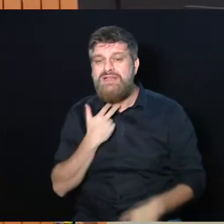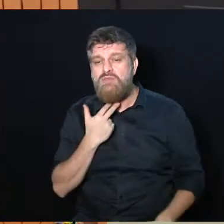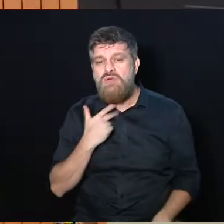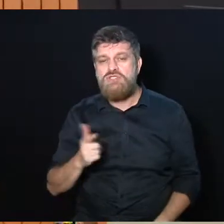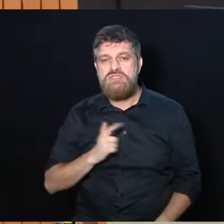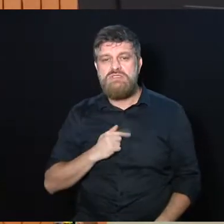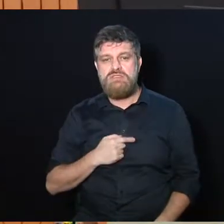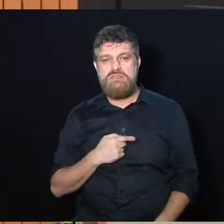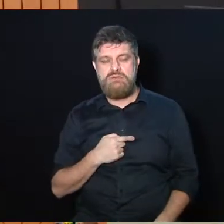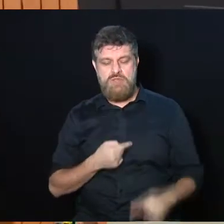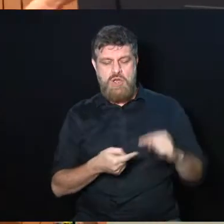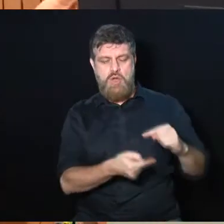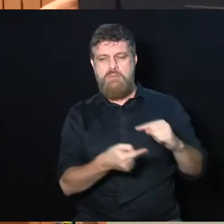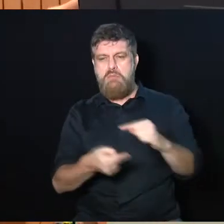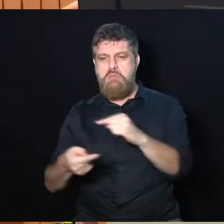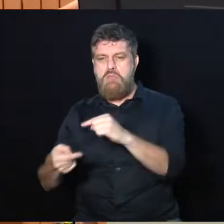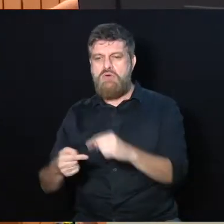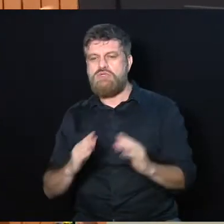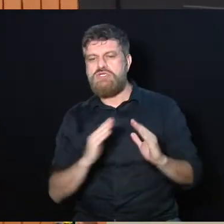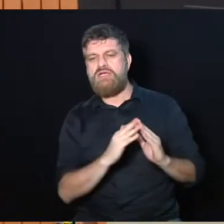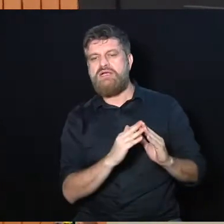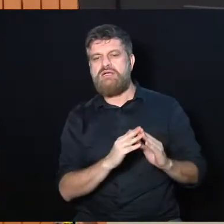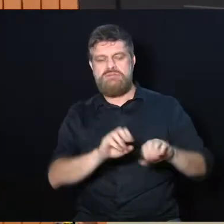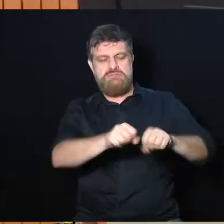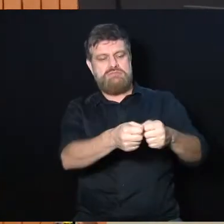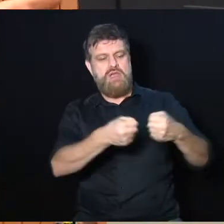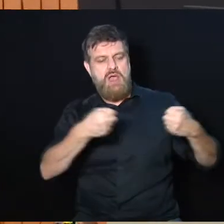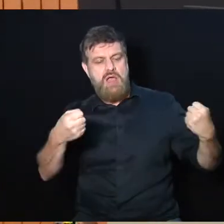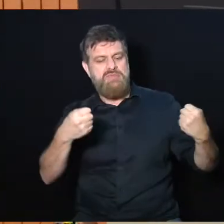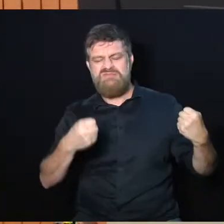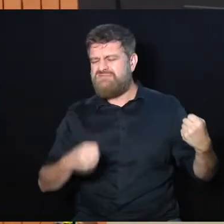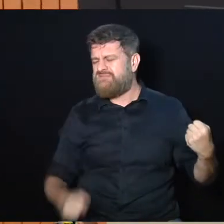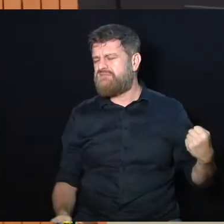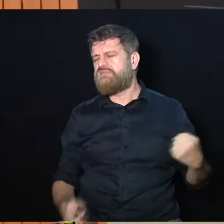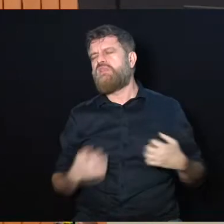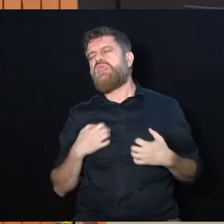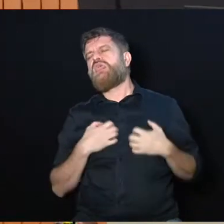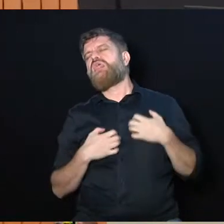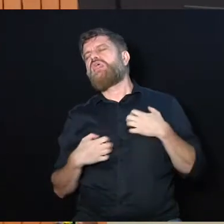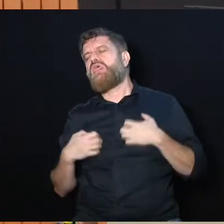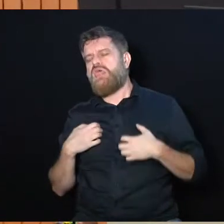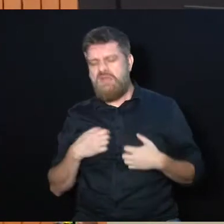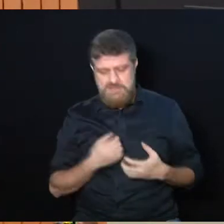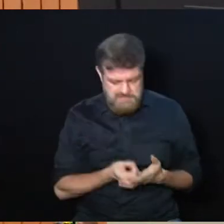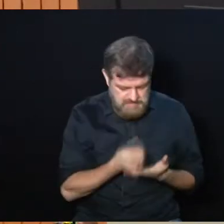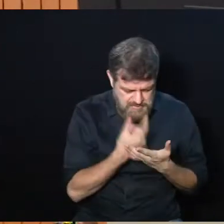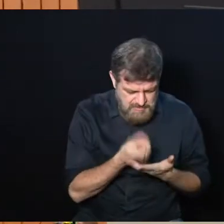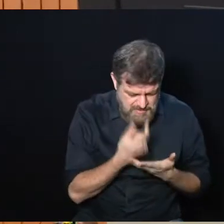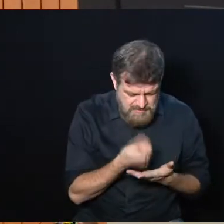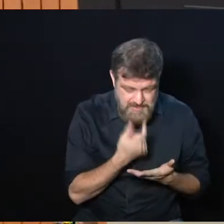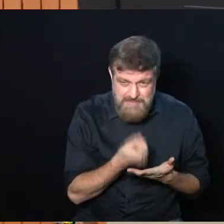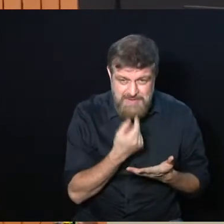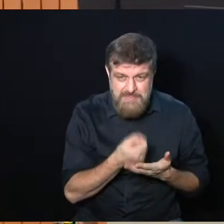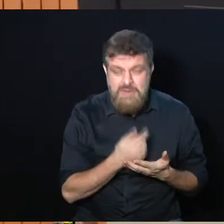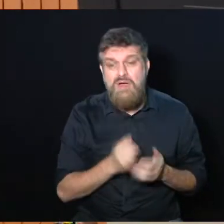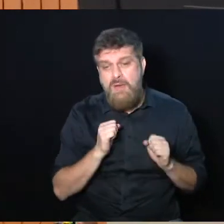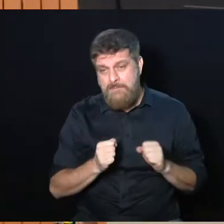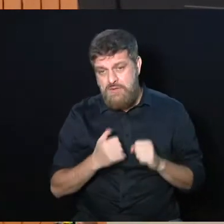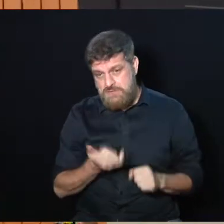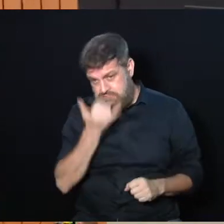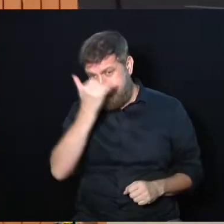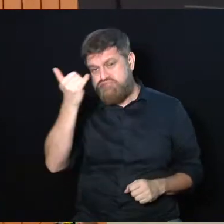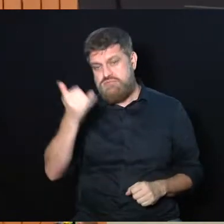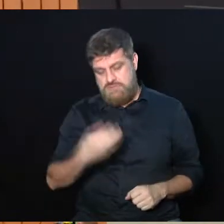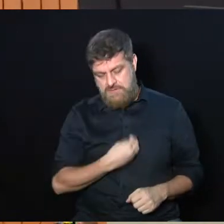dizer, uma quantidade enorme de medicamento em casa, que ele está num risco de se eventualmente, se ele não estiver bem cuidado, de